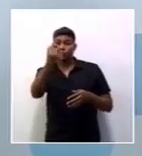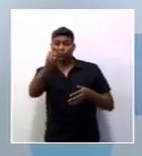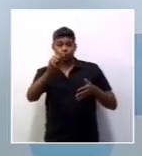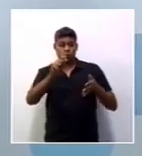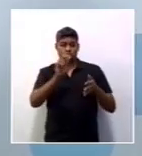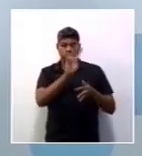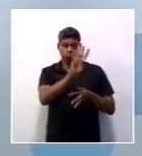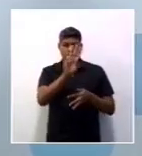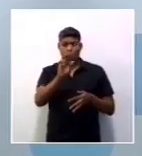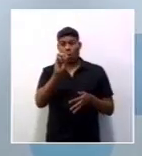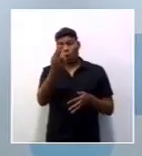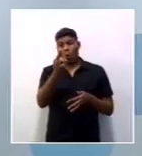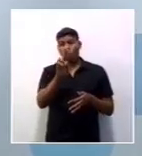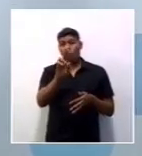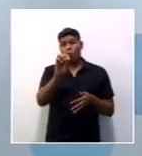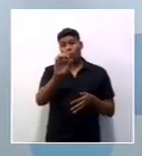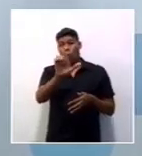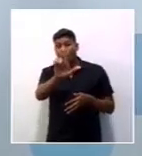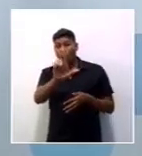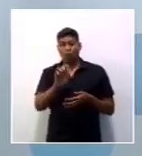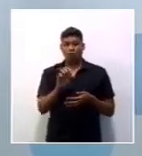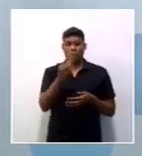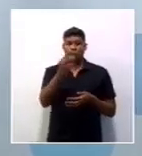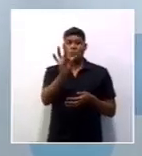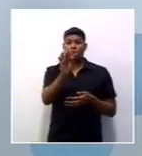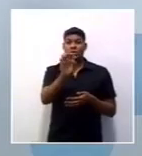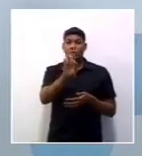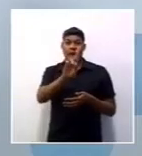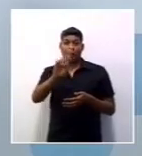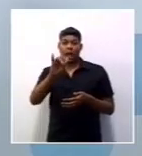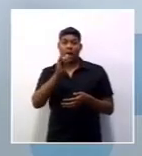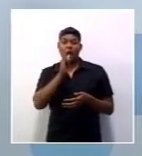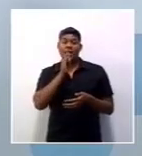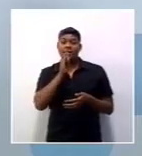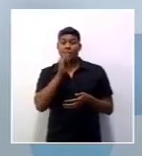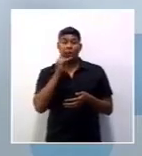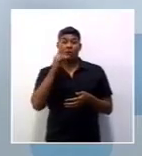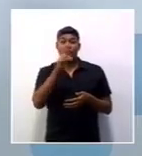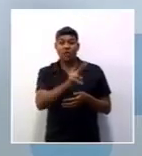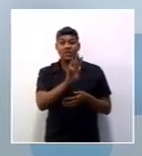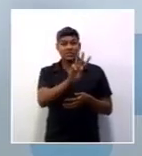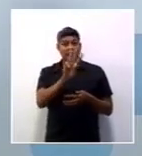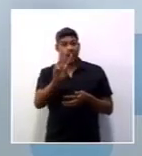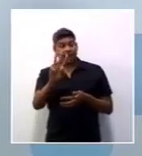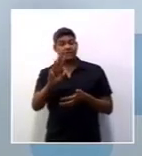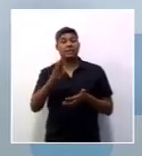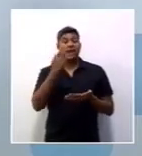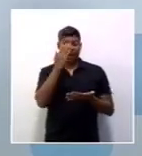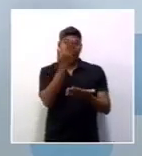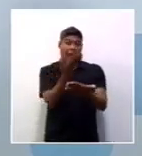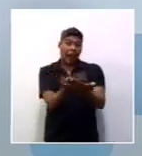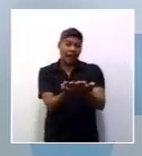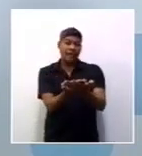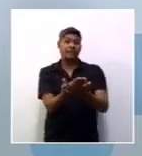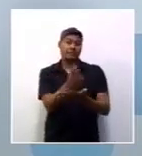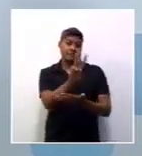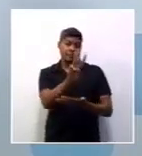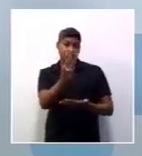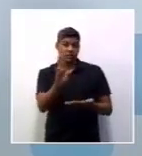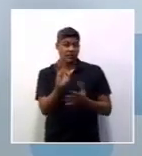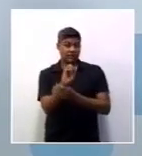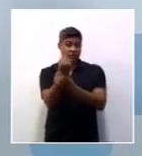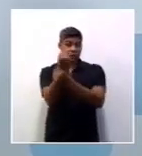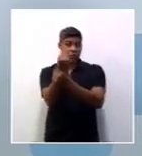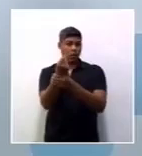até mesmo do UOL, do Terra, tá? Quando você vê esse site, você acredita que aquele site é uma fonte segura, e ele não